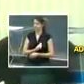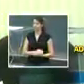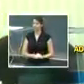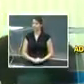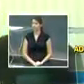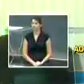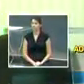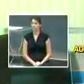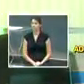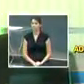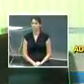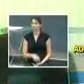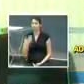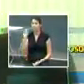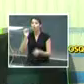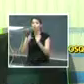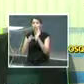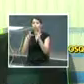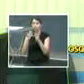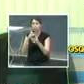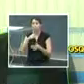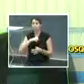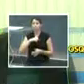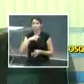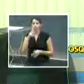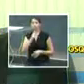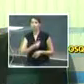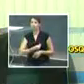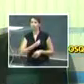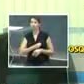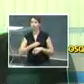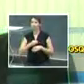O que ele tem para você é maior.